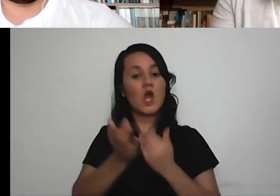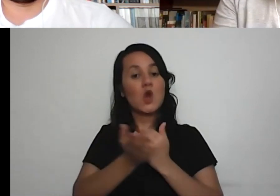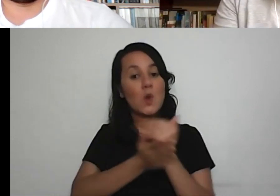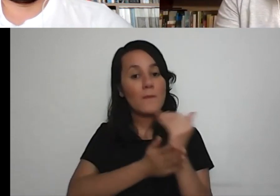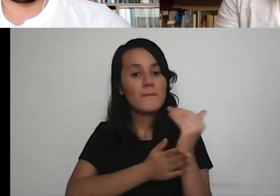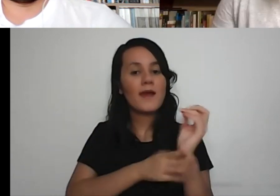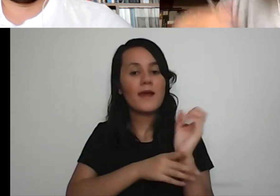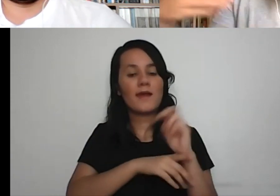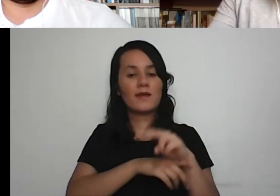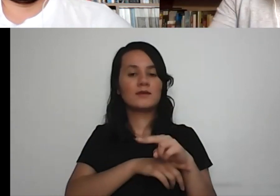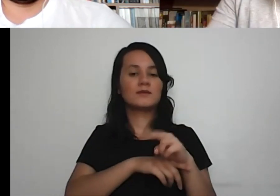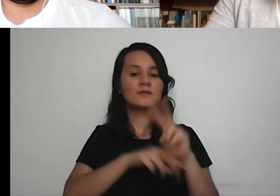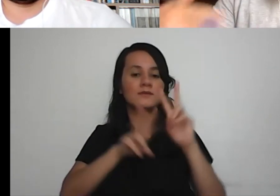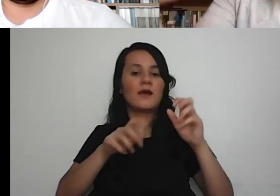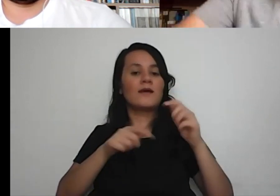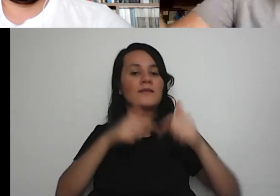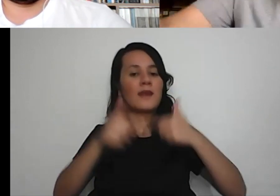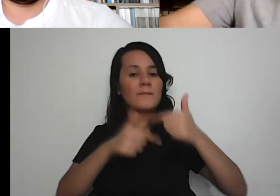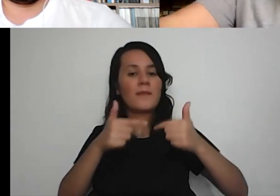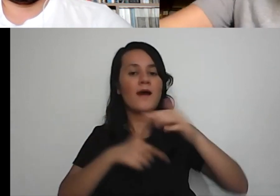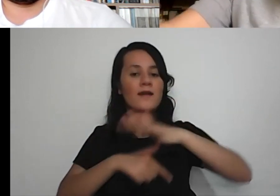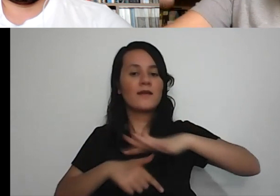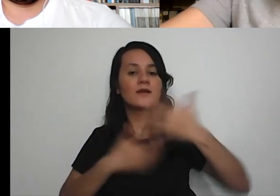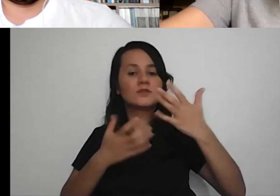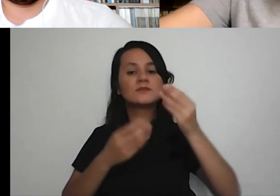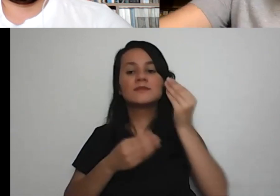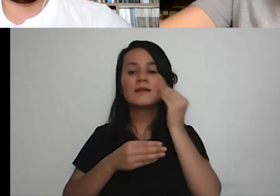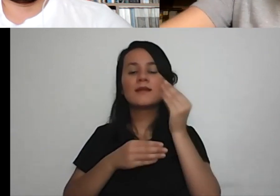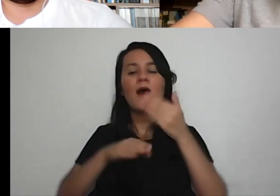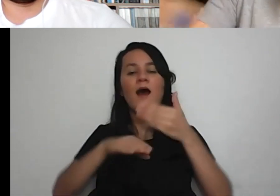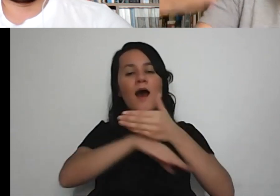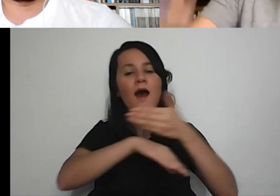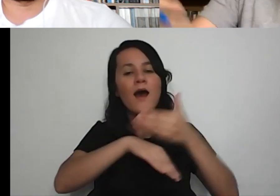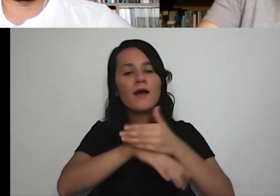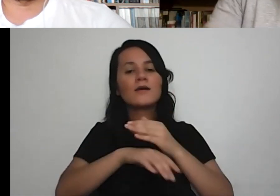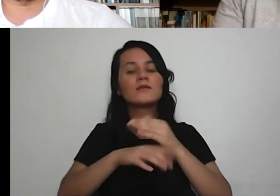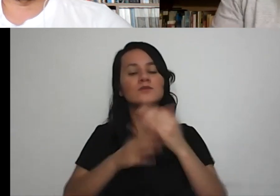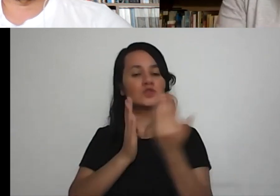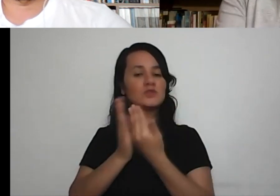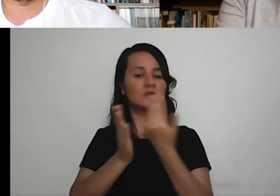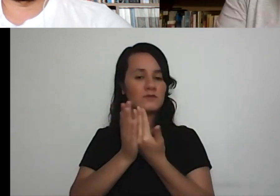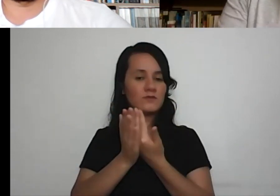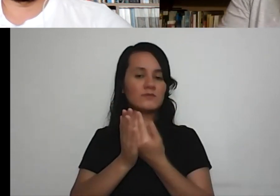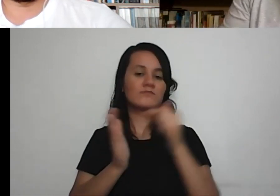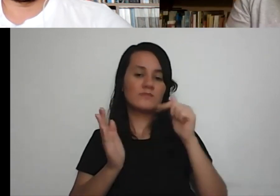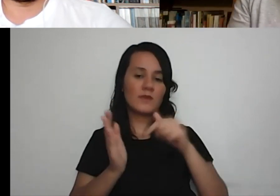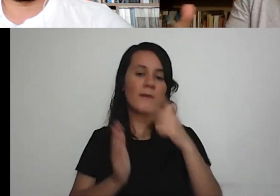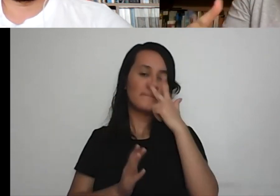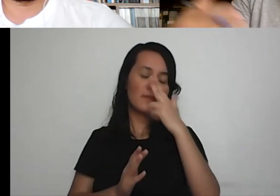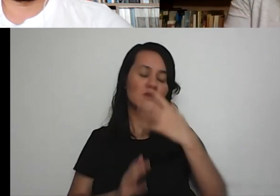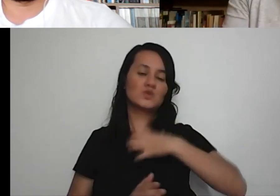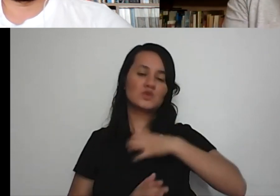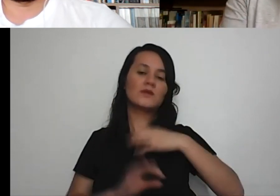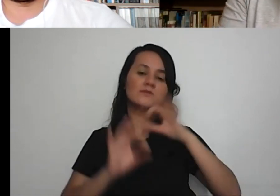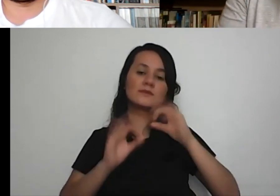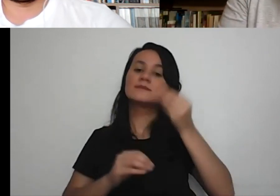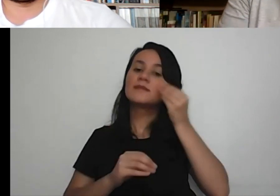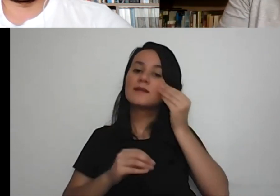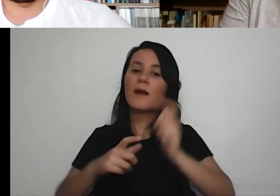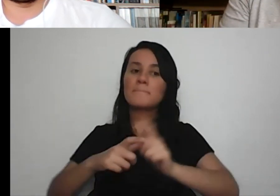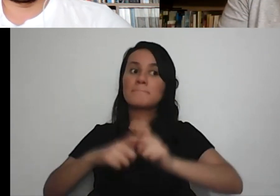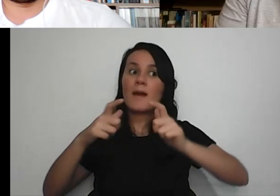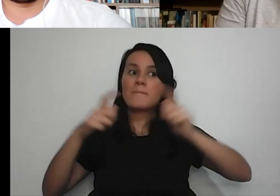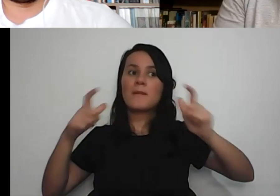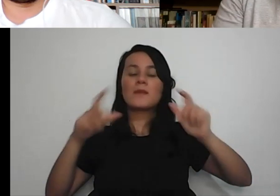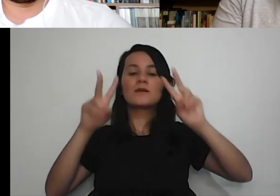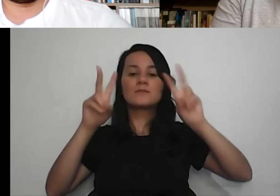né, quem está trabalhando, né, com questão de acesso, ensino de livro, esse ainda parece ser o caminho de tentar ampliar um pouco o que